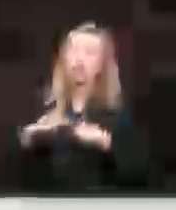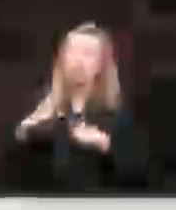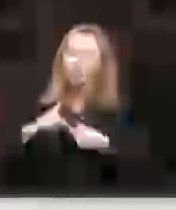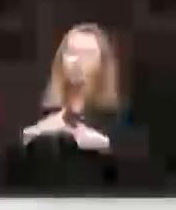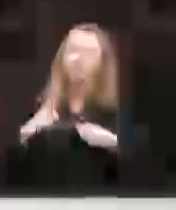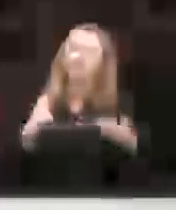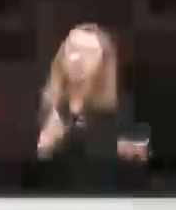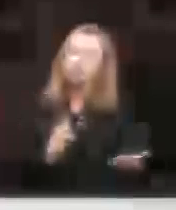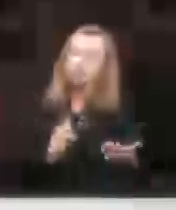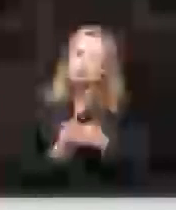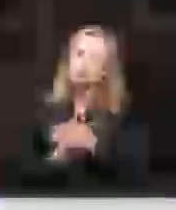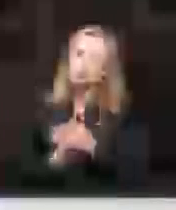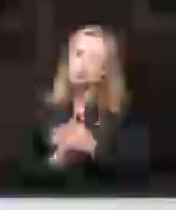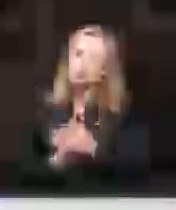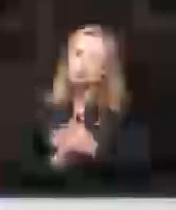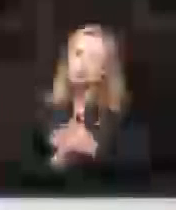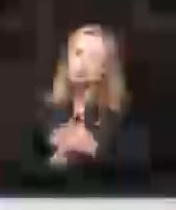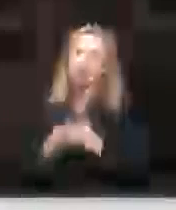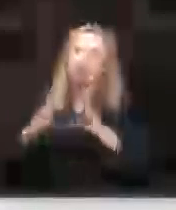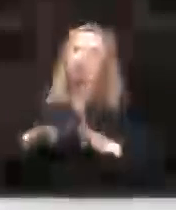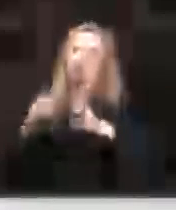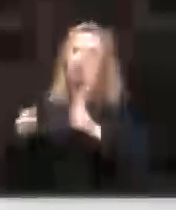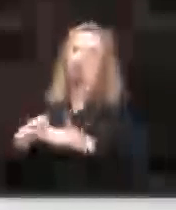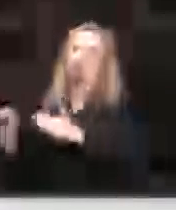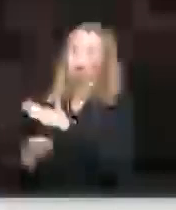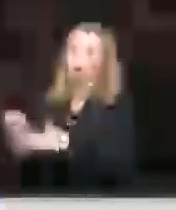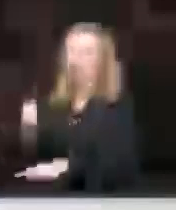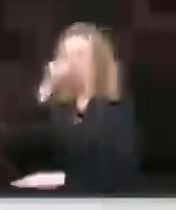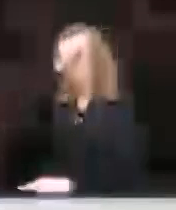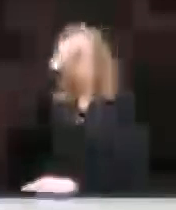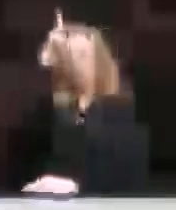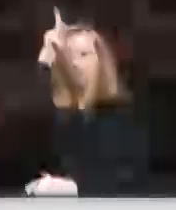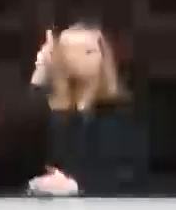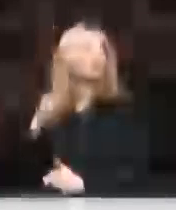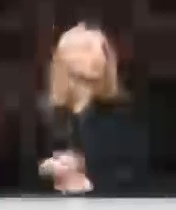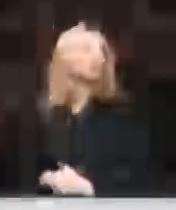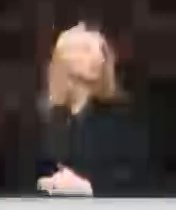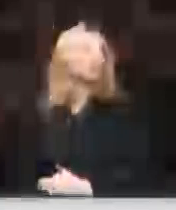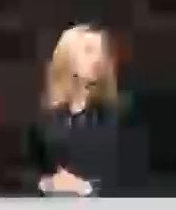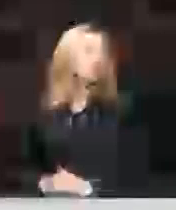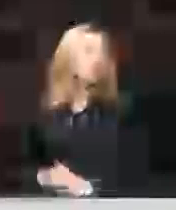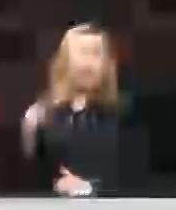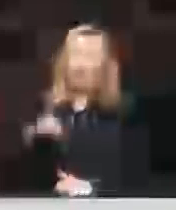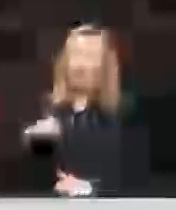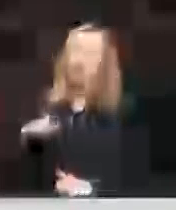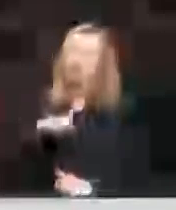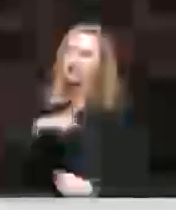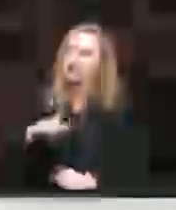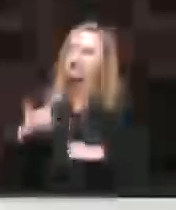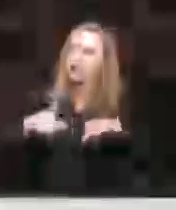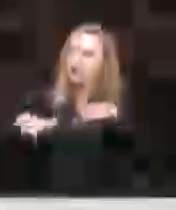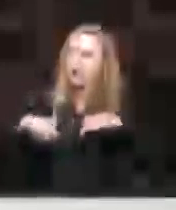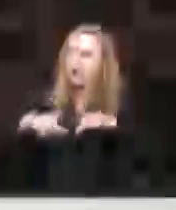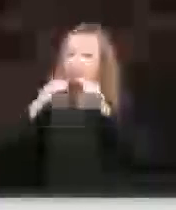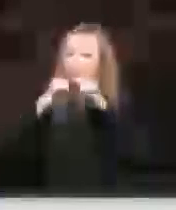um modelo de desenvolvimento que aqui gere emprego e distribua a renda. Muito obrigado.